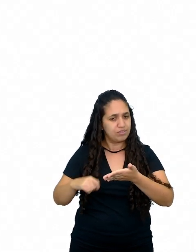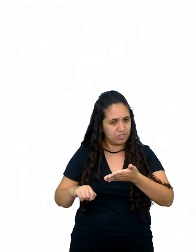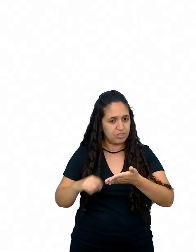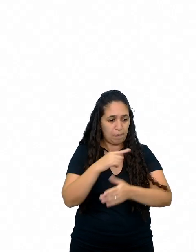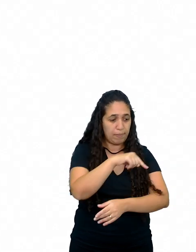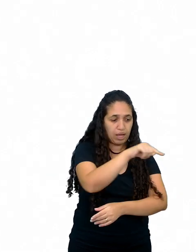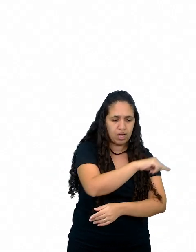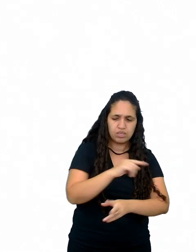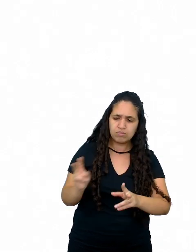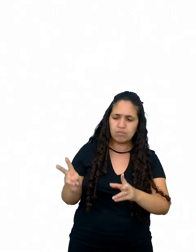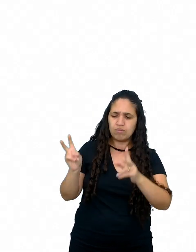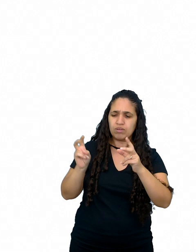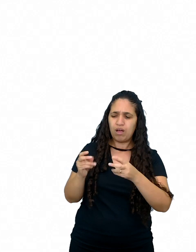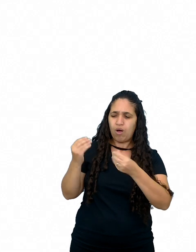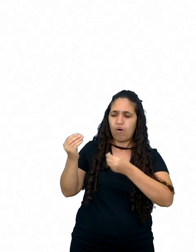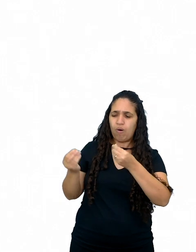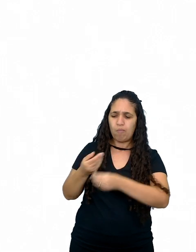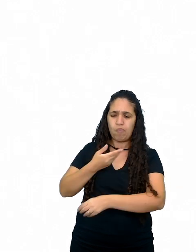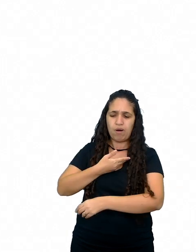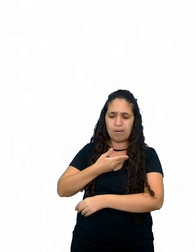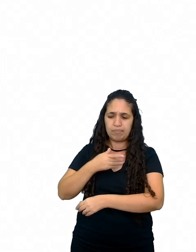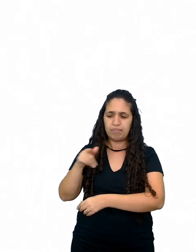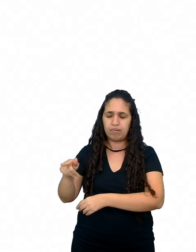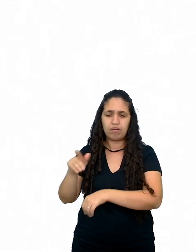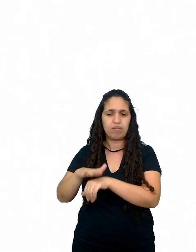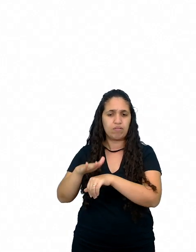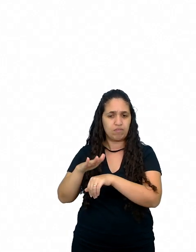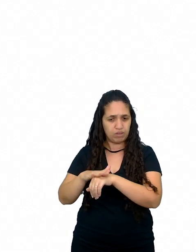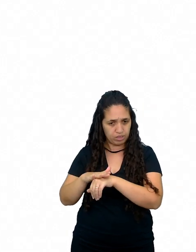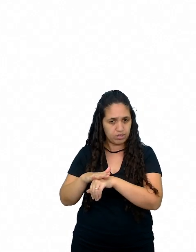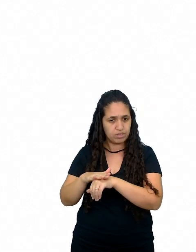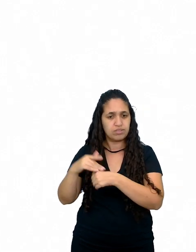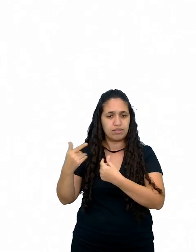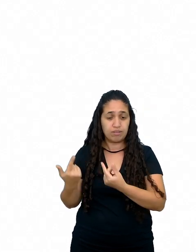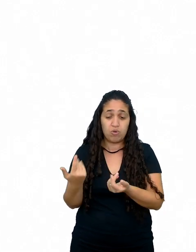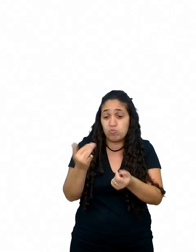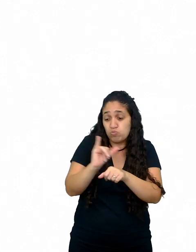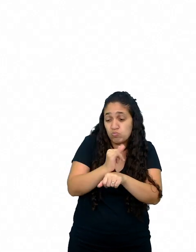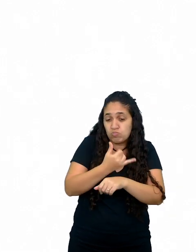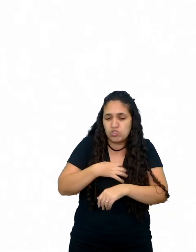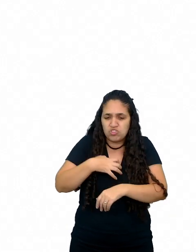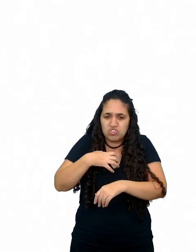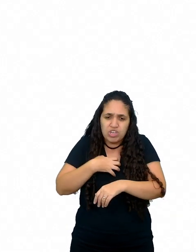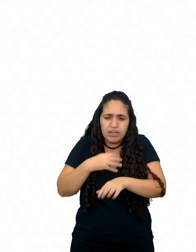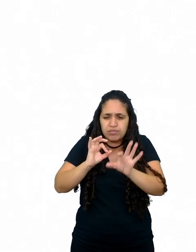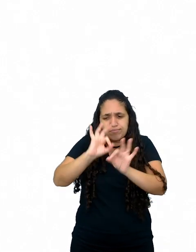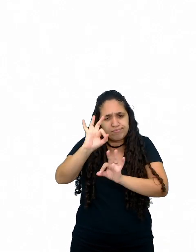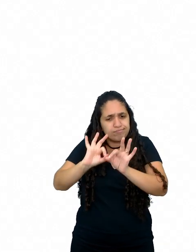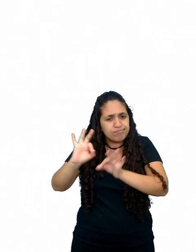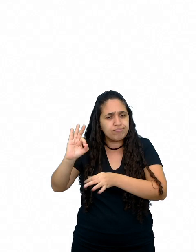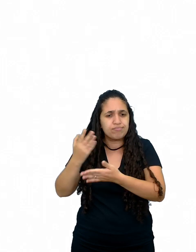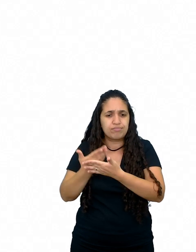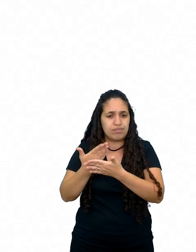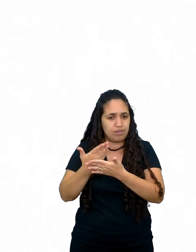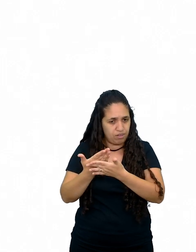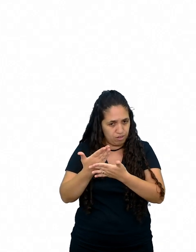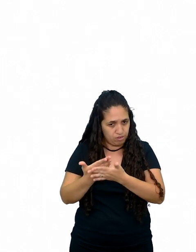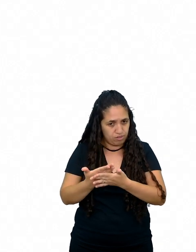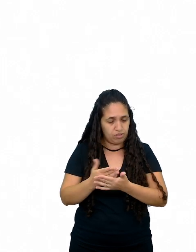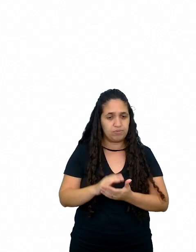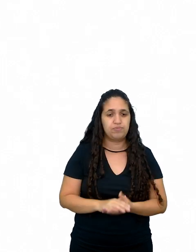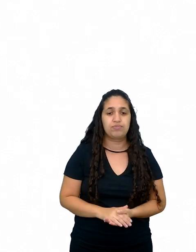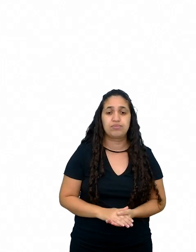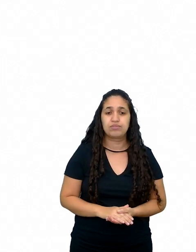eles verem como o colega fez. Isso tudo, gente, é forma de sistematizar uma aula, tá?